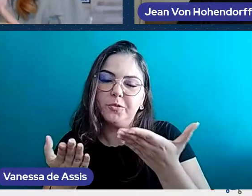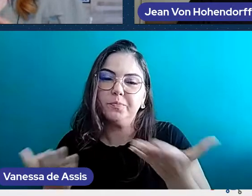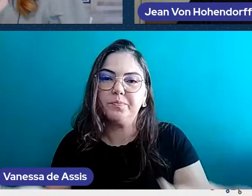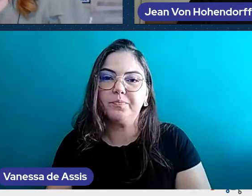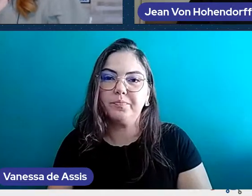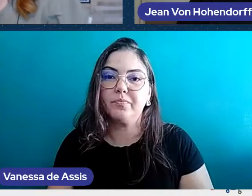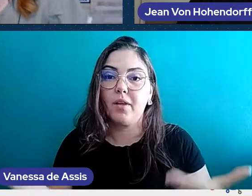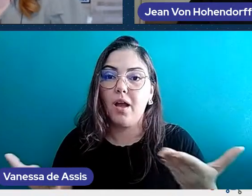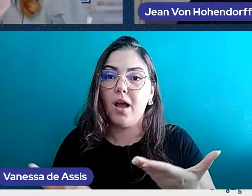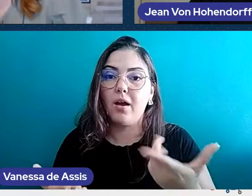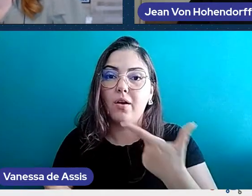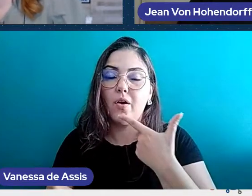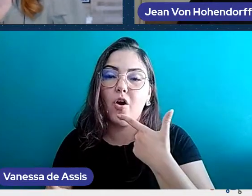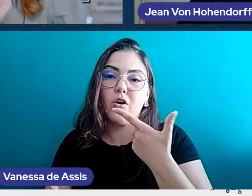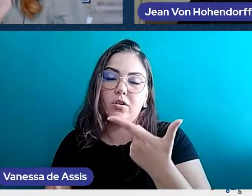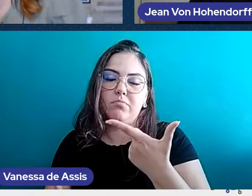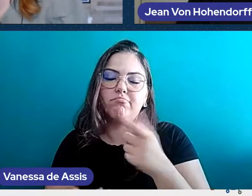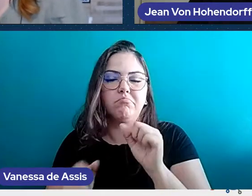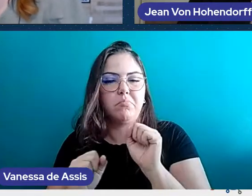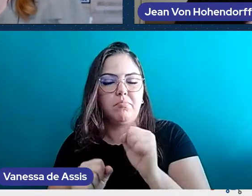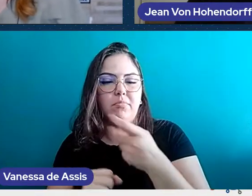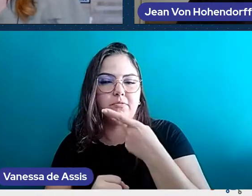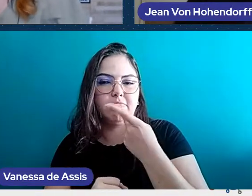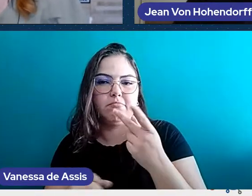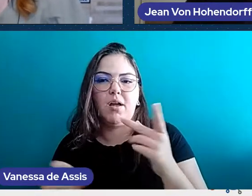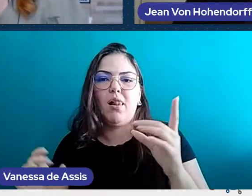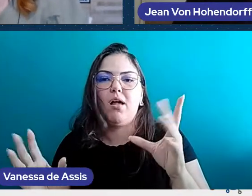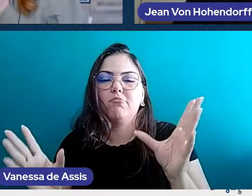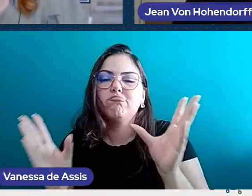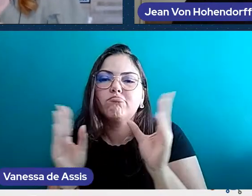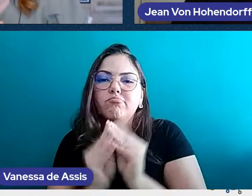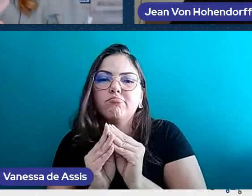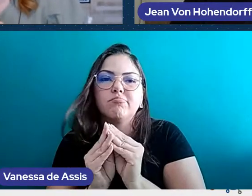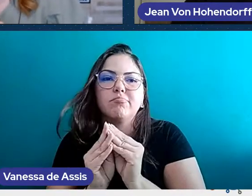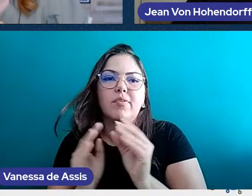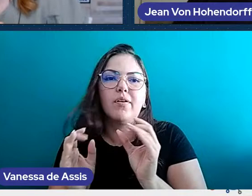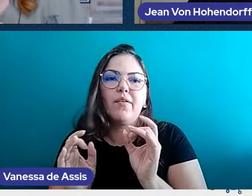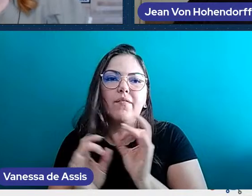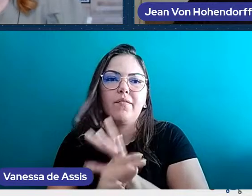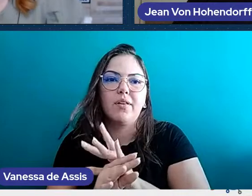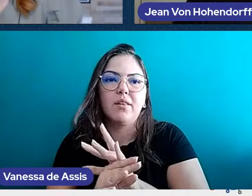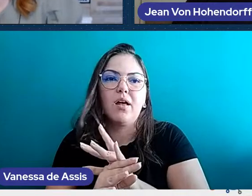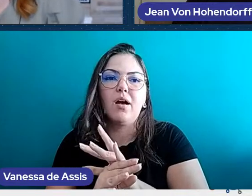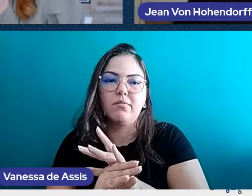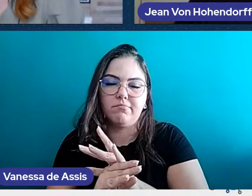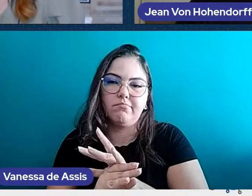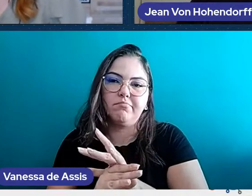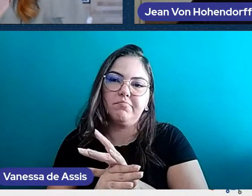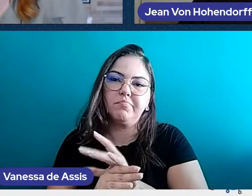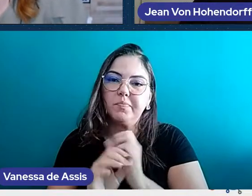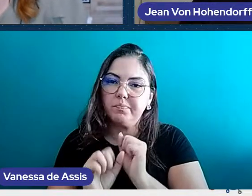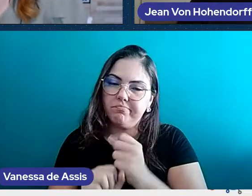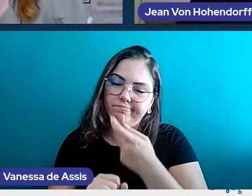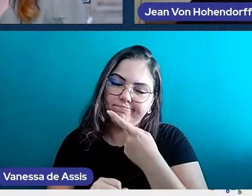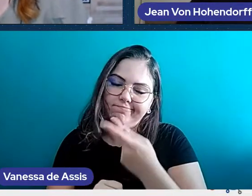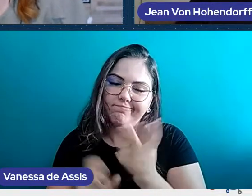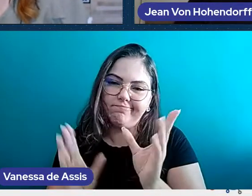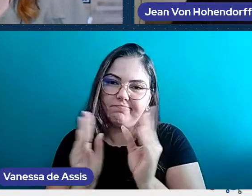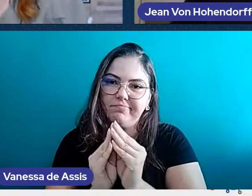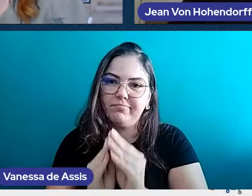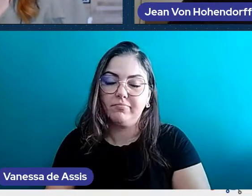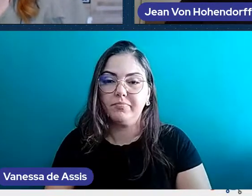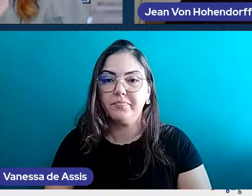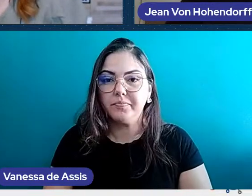agora eu passo a palavra para você para fazer as suas considerações finais, para a gente se encaminhar aí para o final da nossa aula.